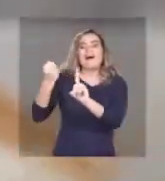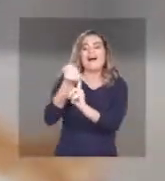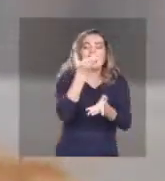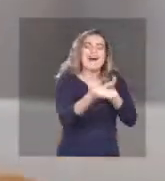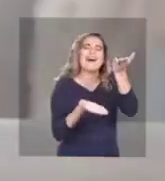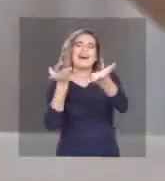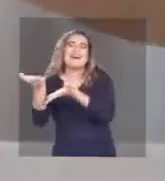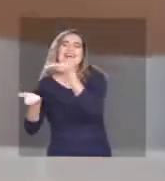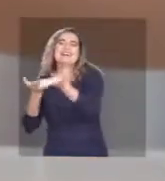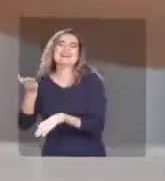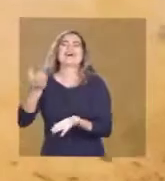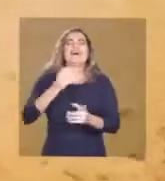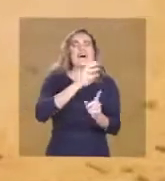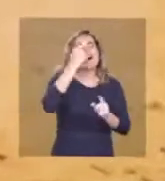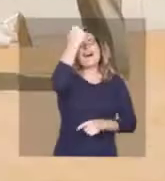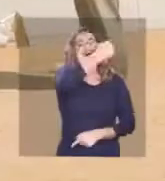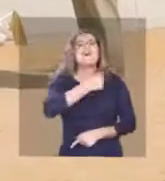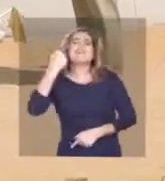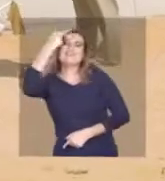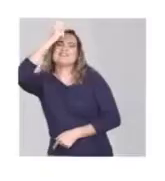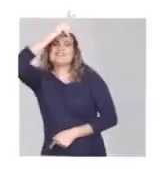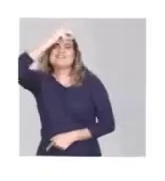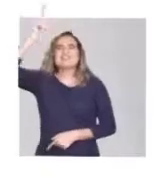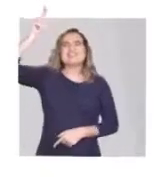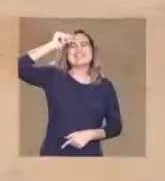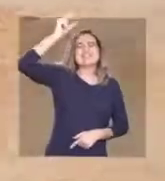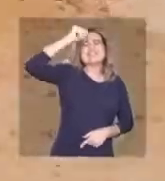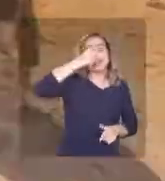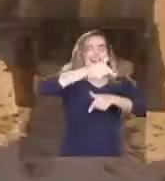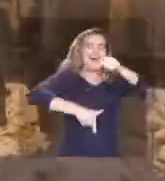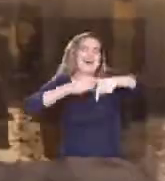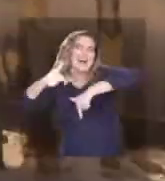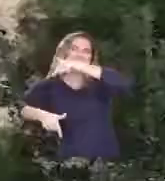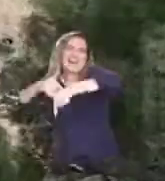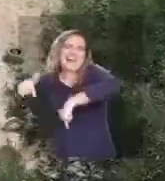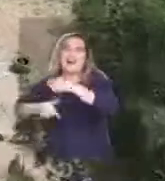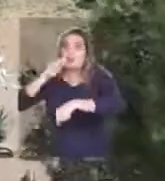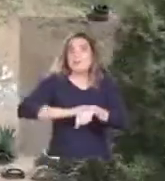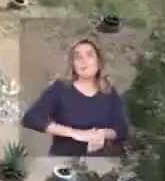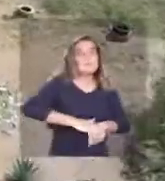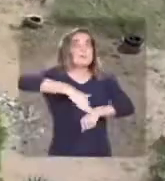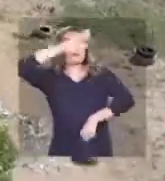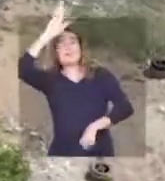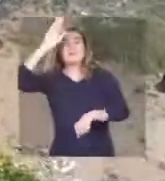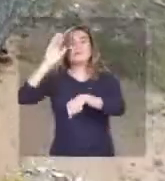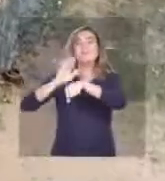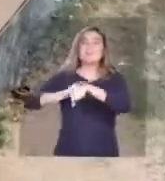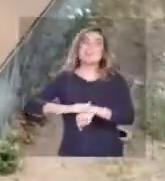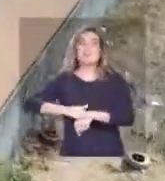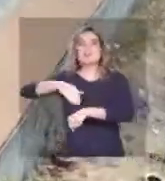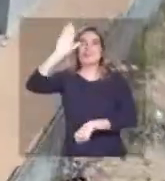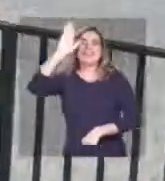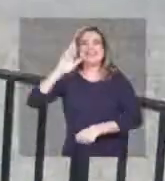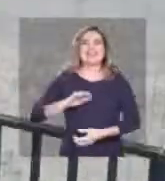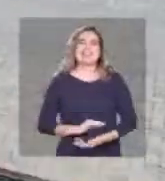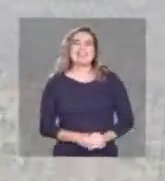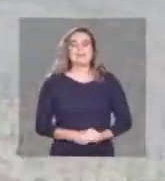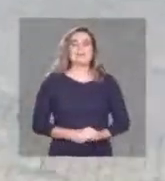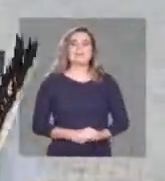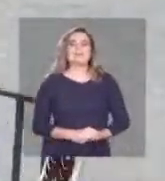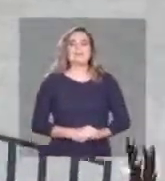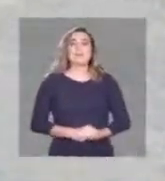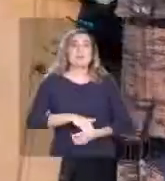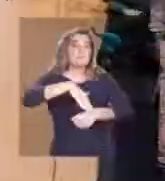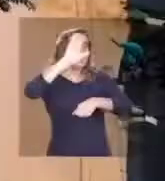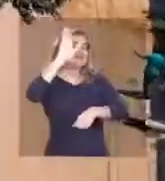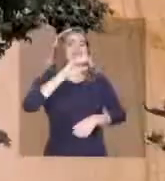programas sociais. Álvaro Prefeito trabalha, trabalha. E vai trabalhar muito mais, muito